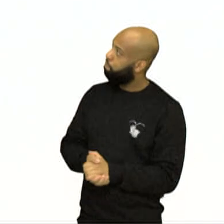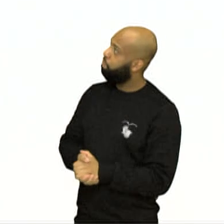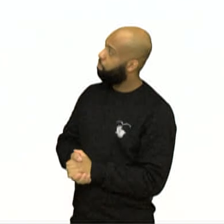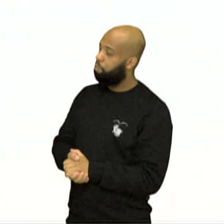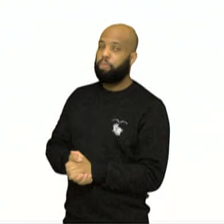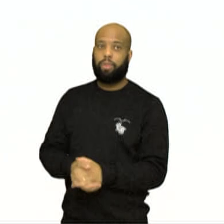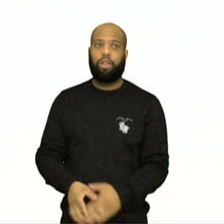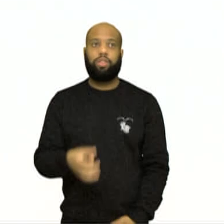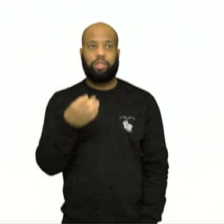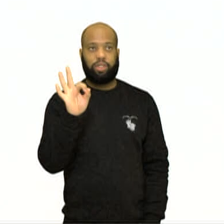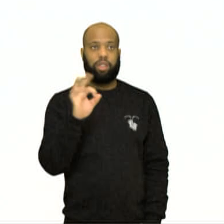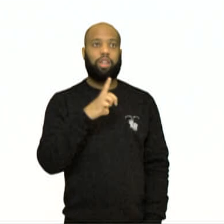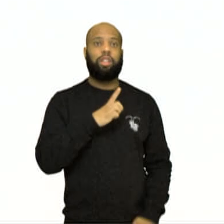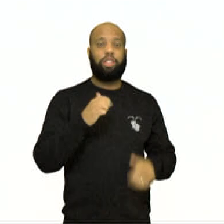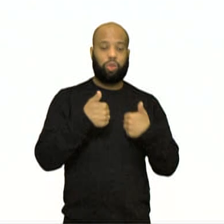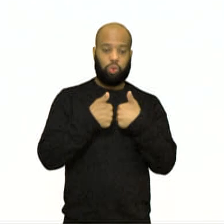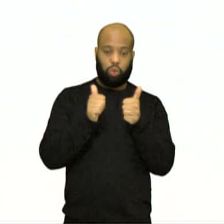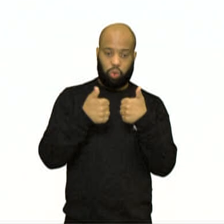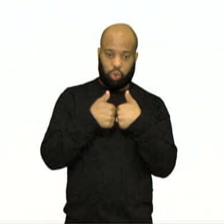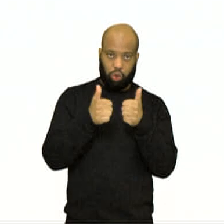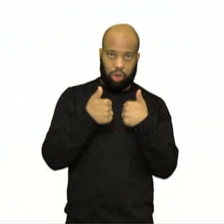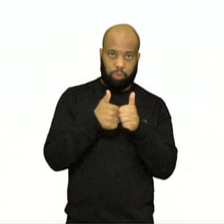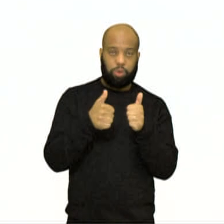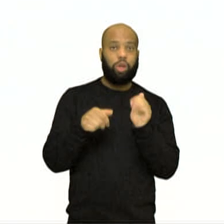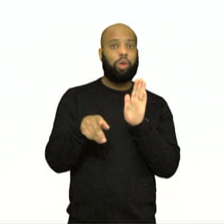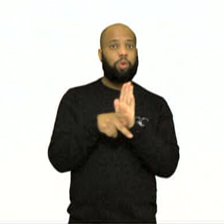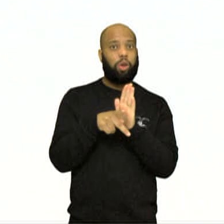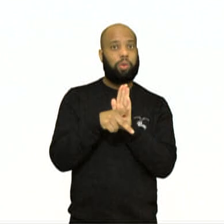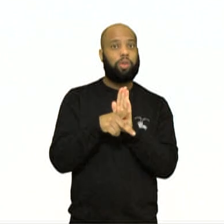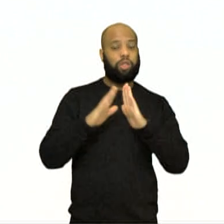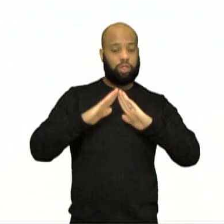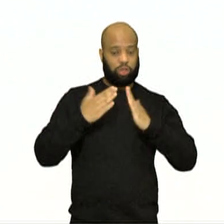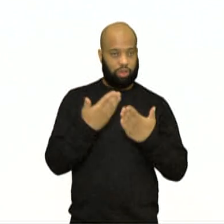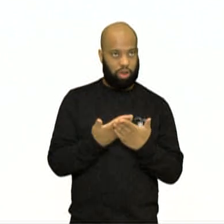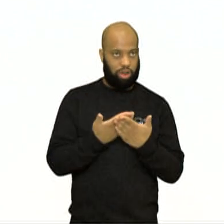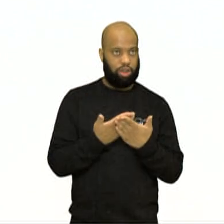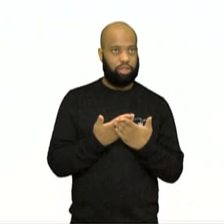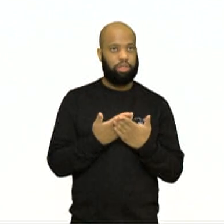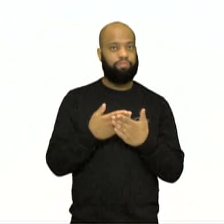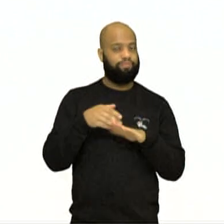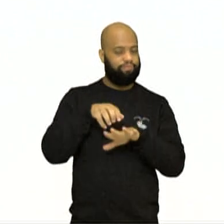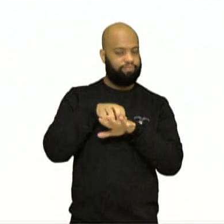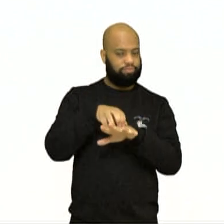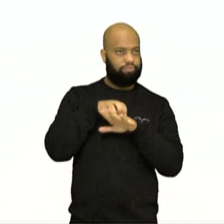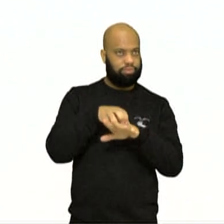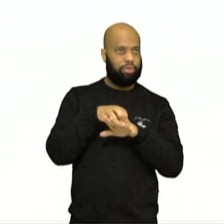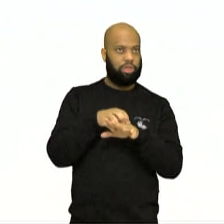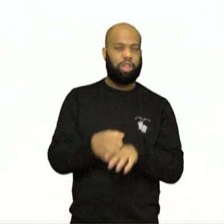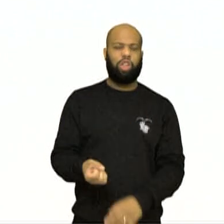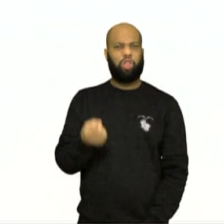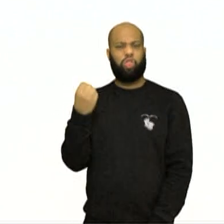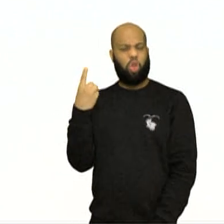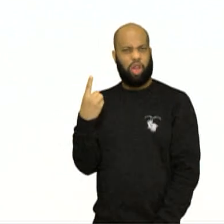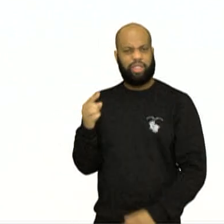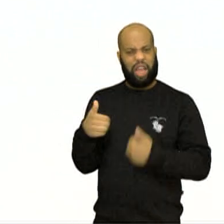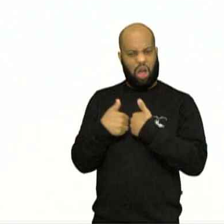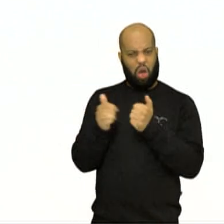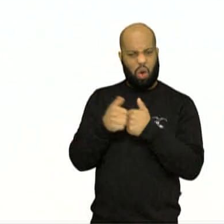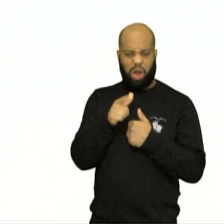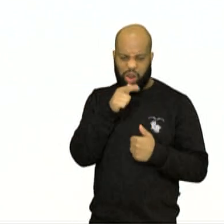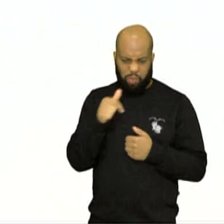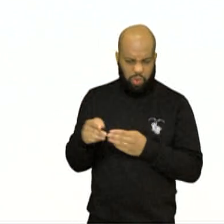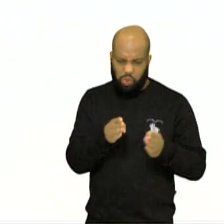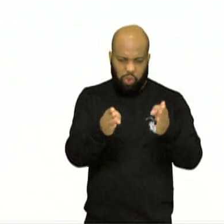Isso mesmo. Nós temos um ônibus escolar, mas Fabiano, ele está no meio de um rio? Ele caiu no